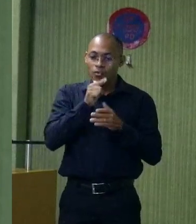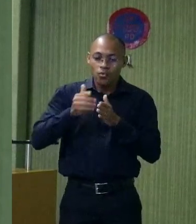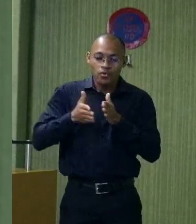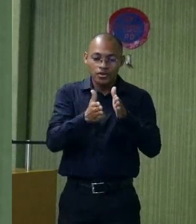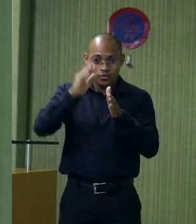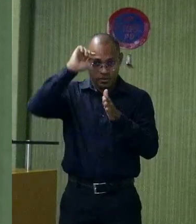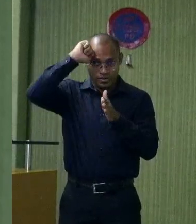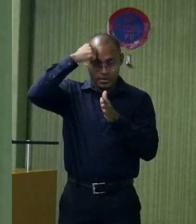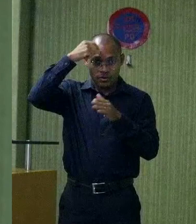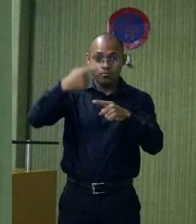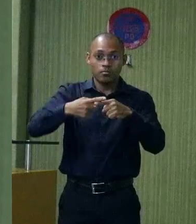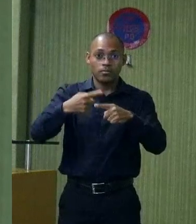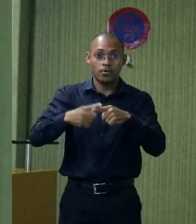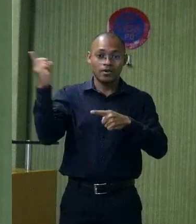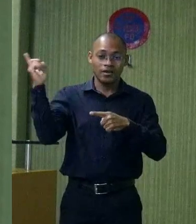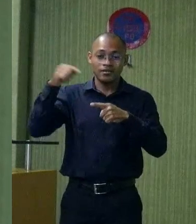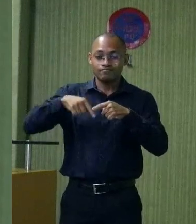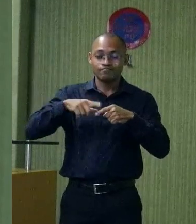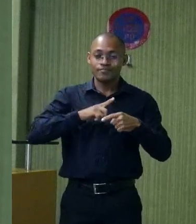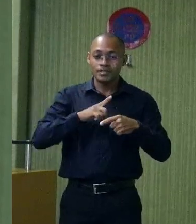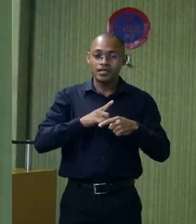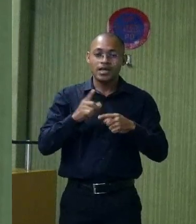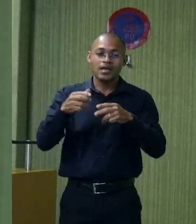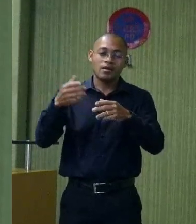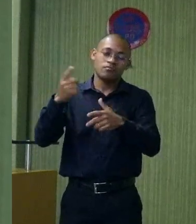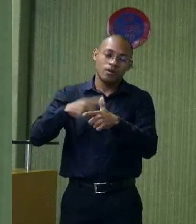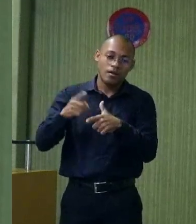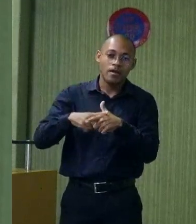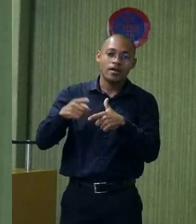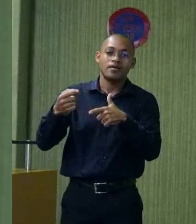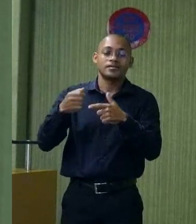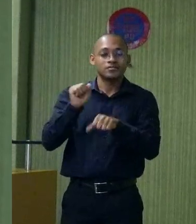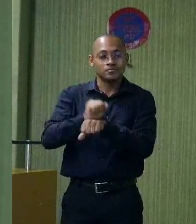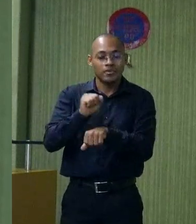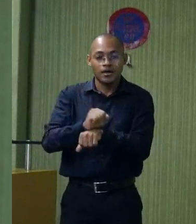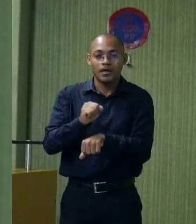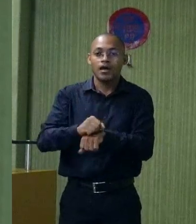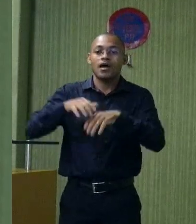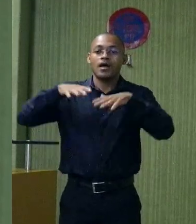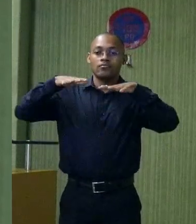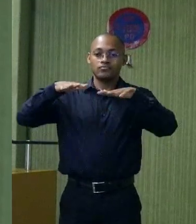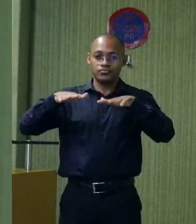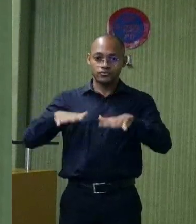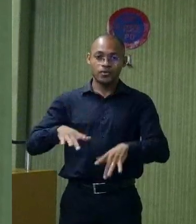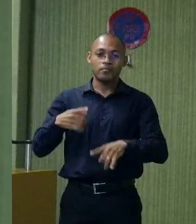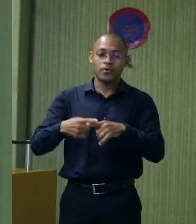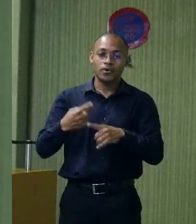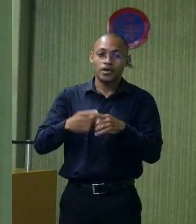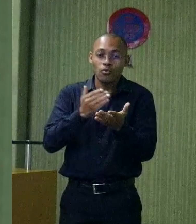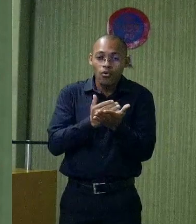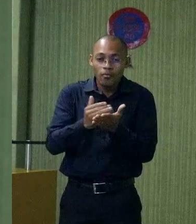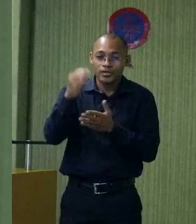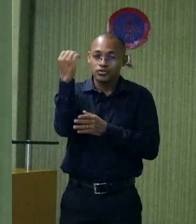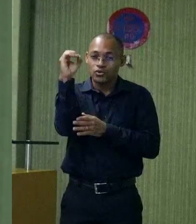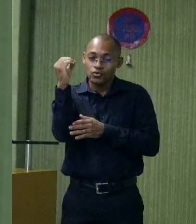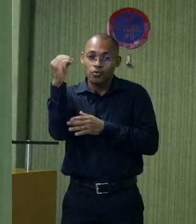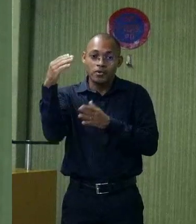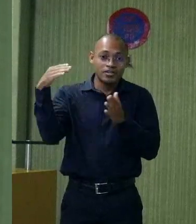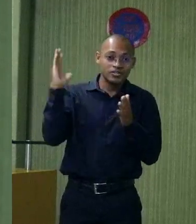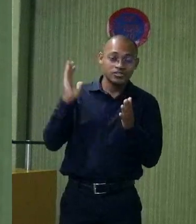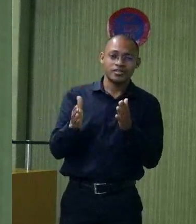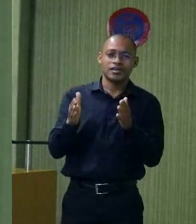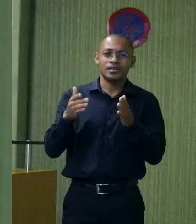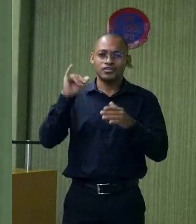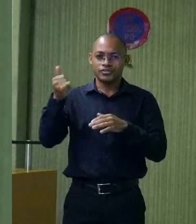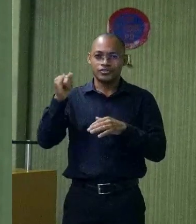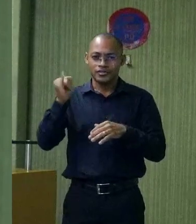tem a questão lá da seca e ele sempre para em outubro e começa em Janeiro ele já tem o calendário diferenciado desde